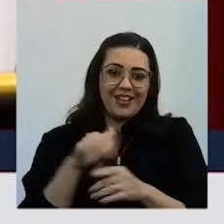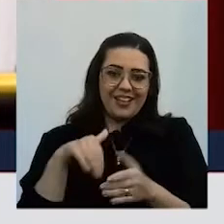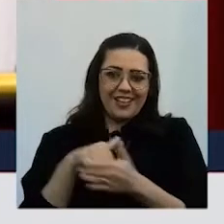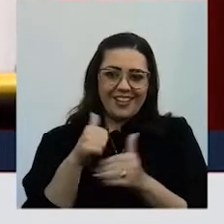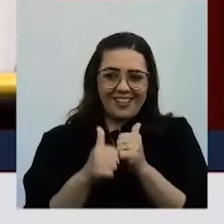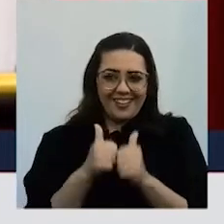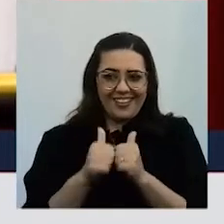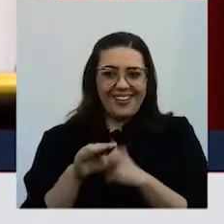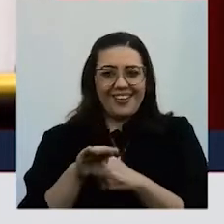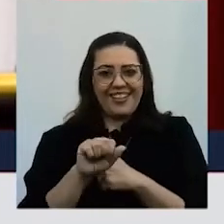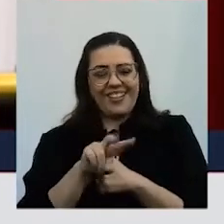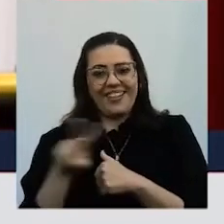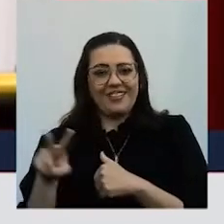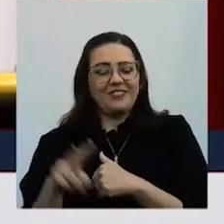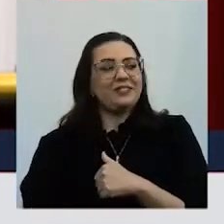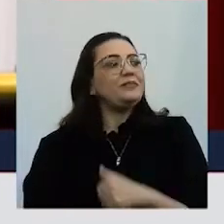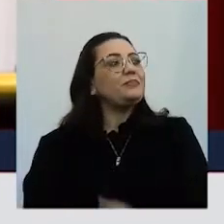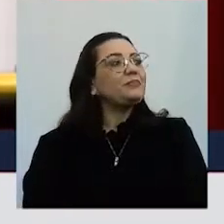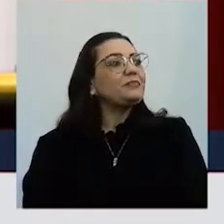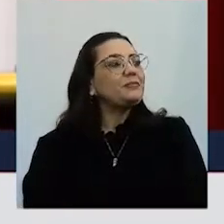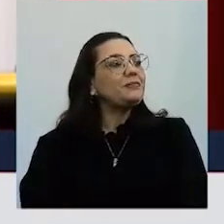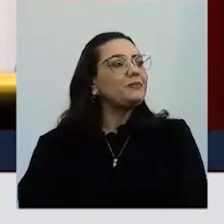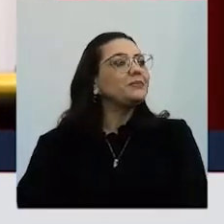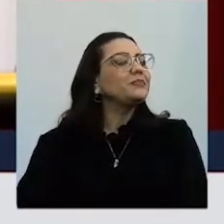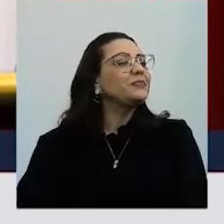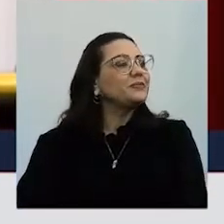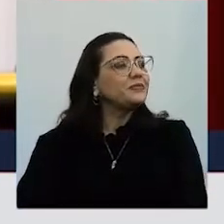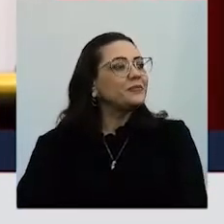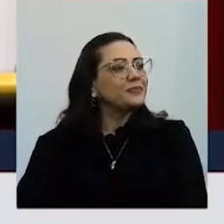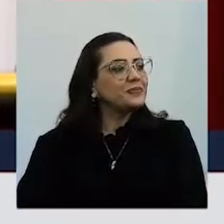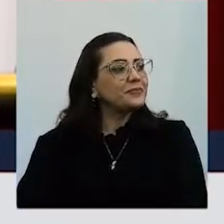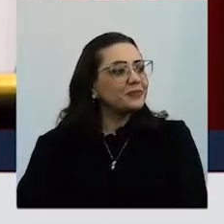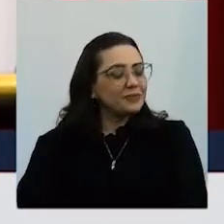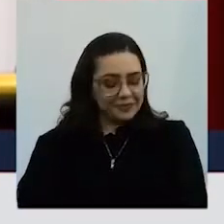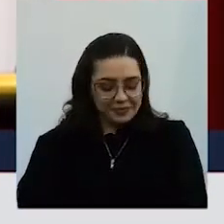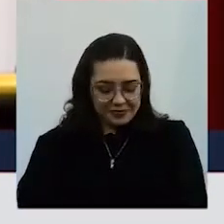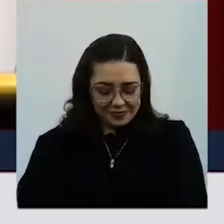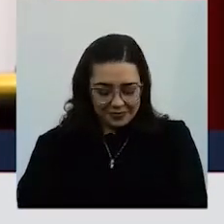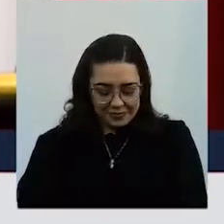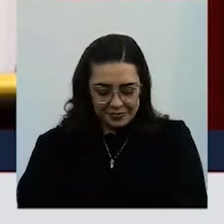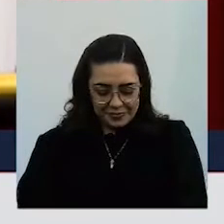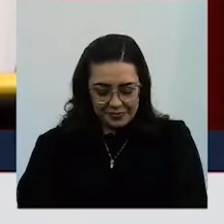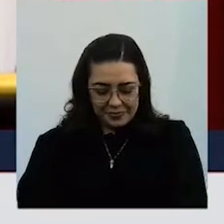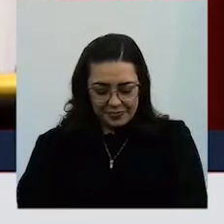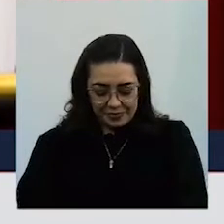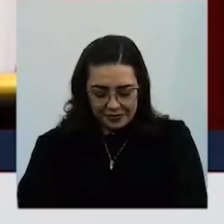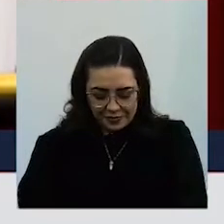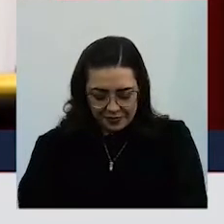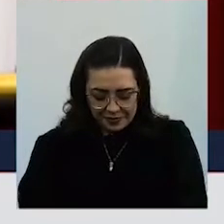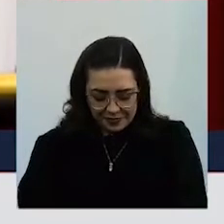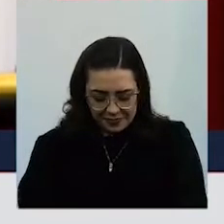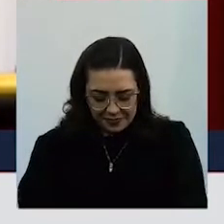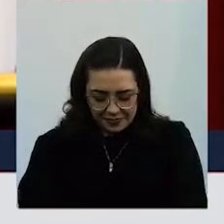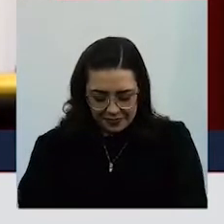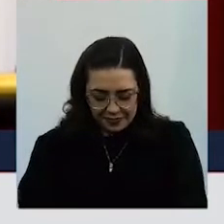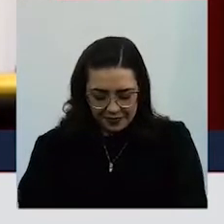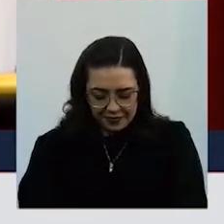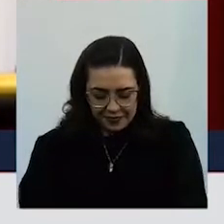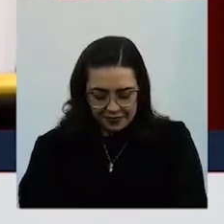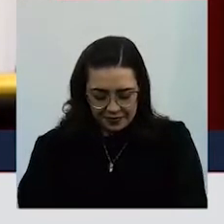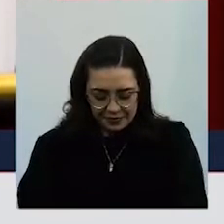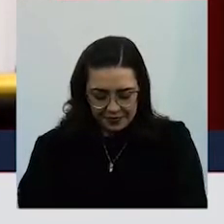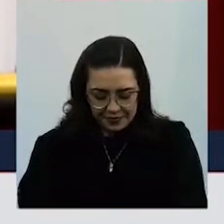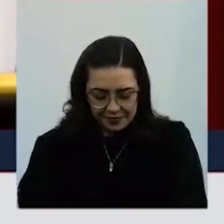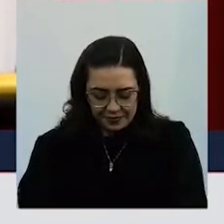E desde o início, quando os trabalhos começaram, o Mineiro, que era secretário do esporte, me